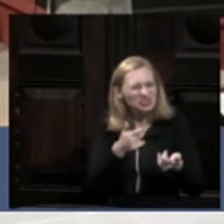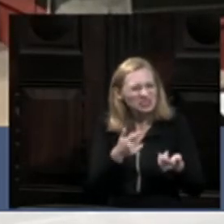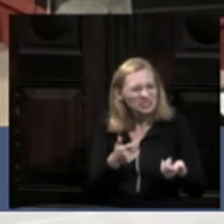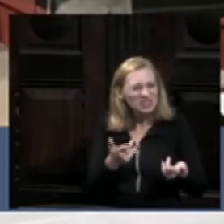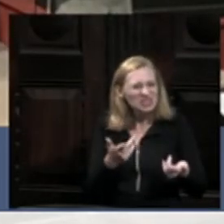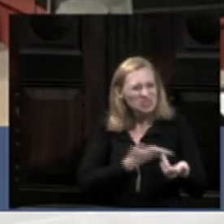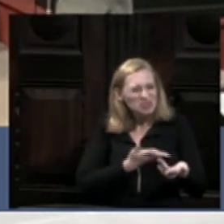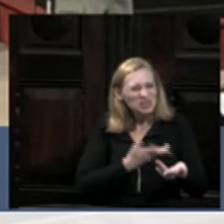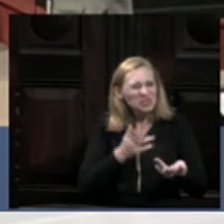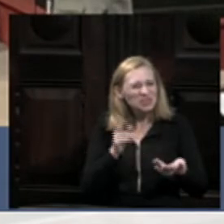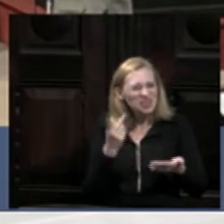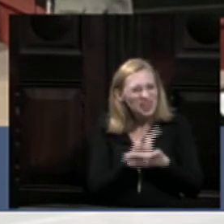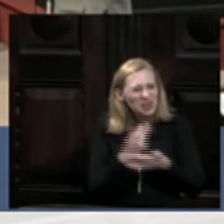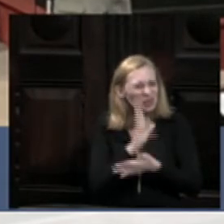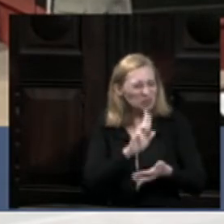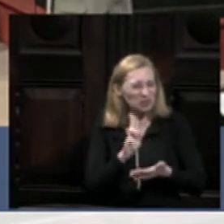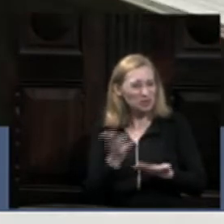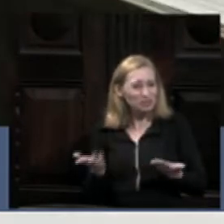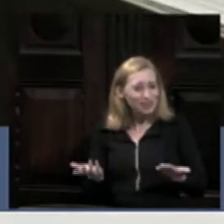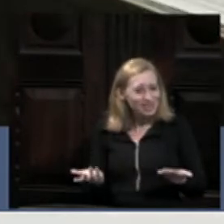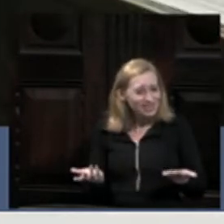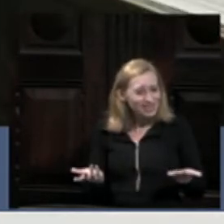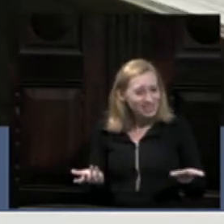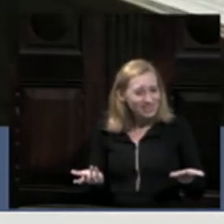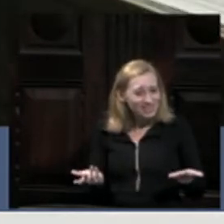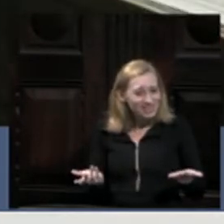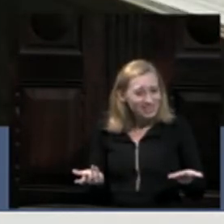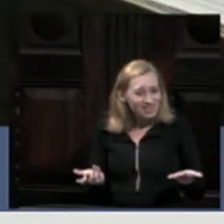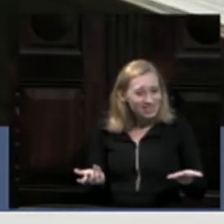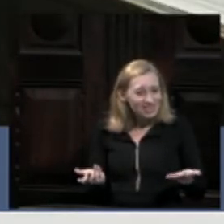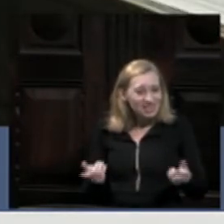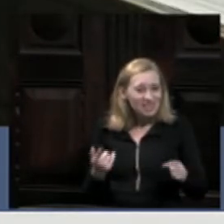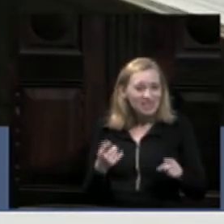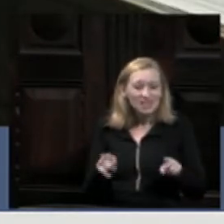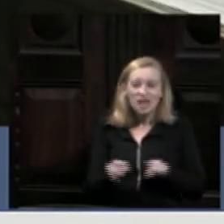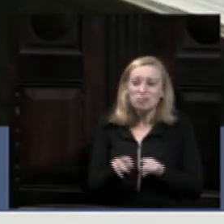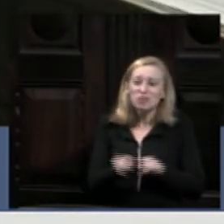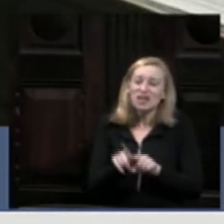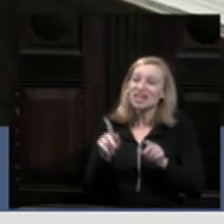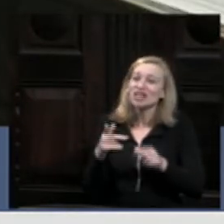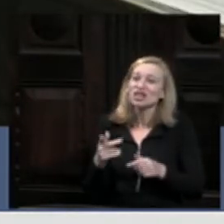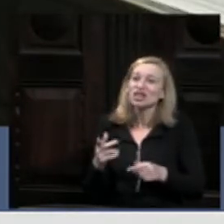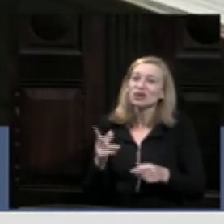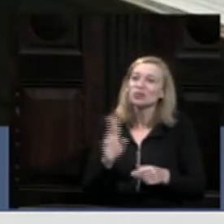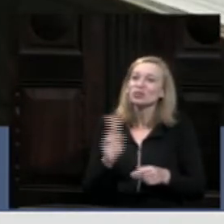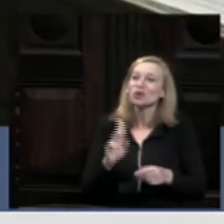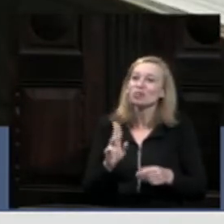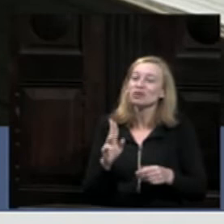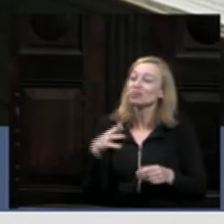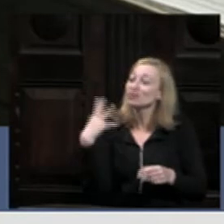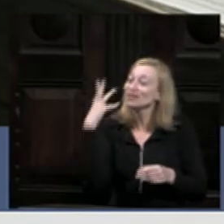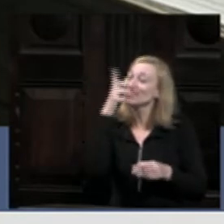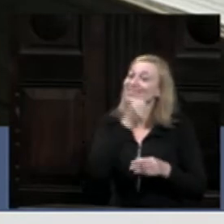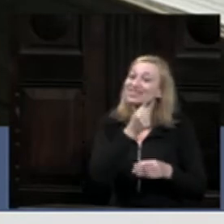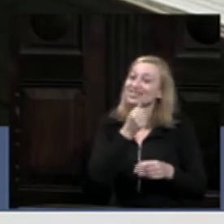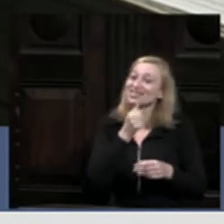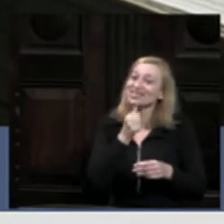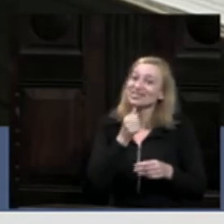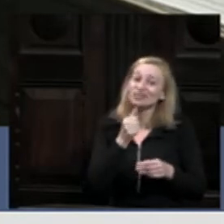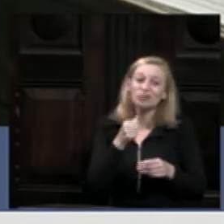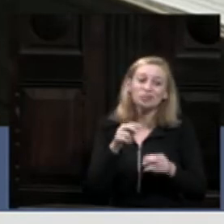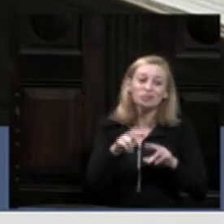que eles foram tão unidos no antigo Partido dos Trabalhadores. Mas afinal, quem é que vai ser o